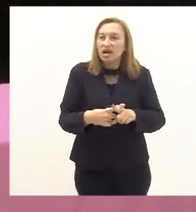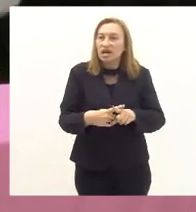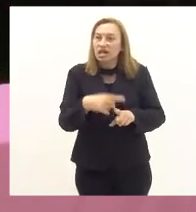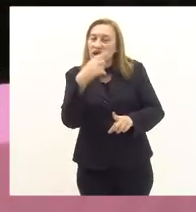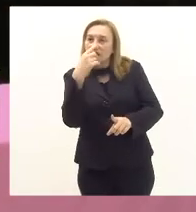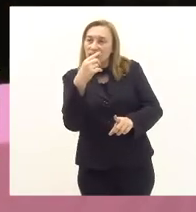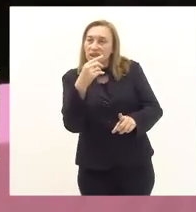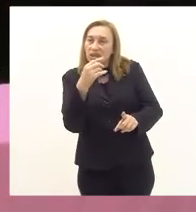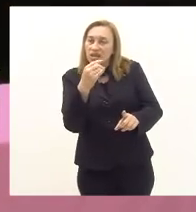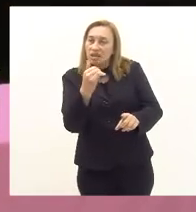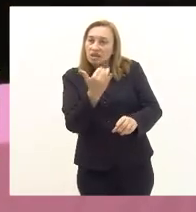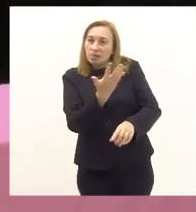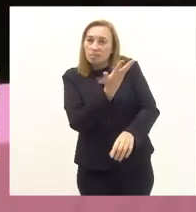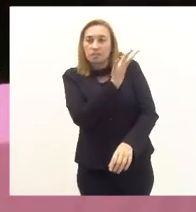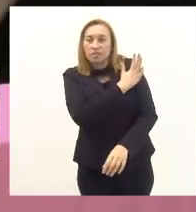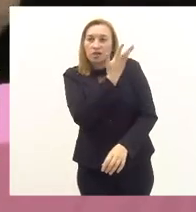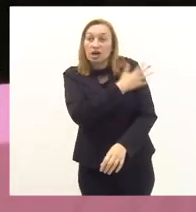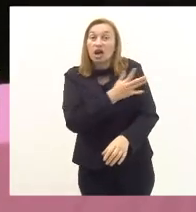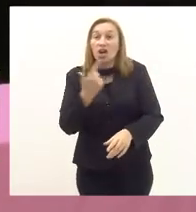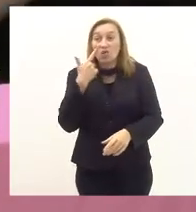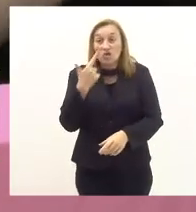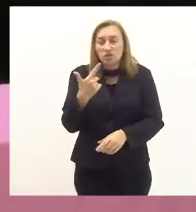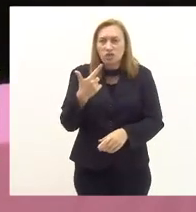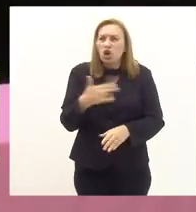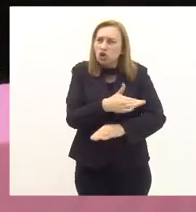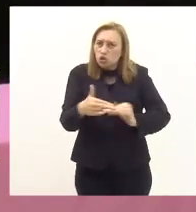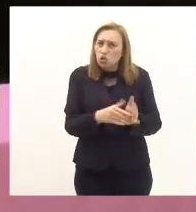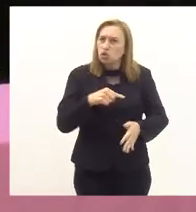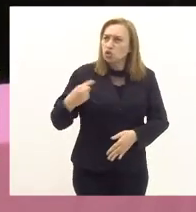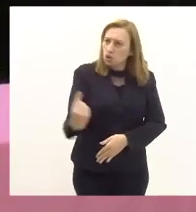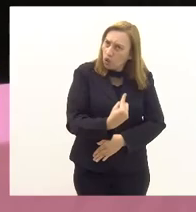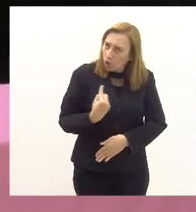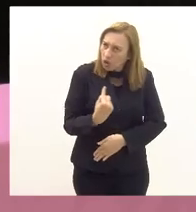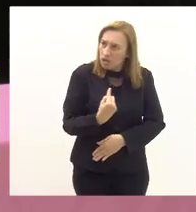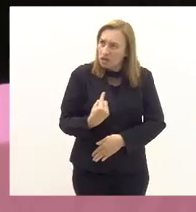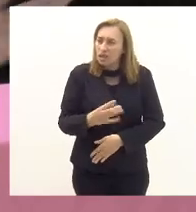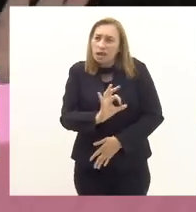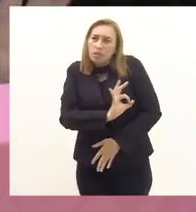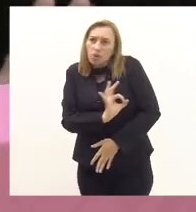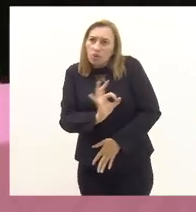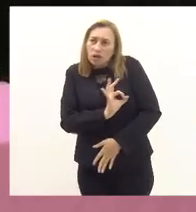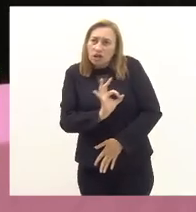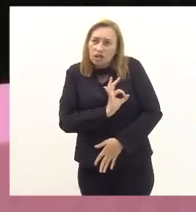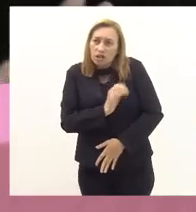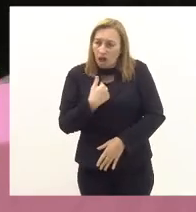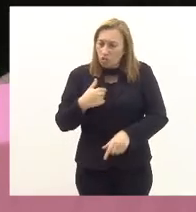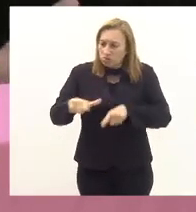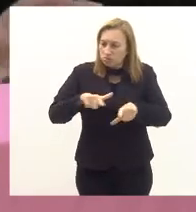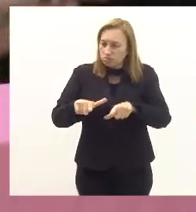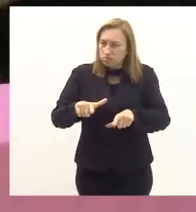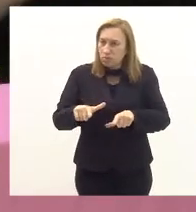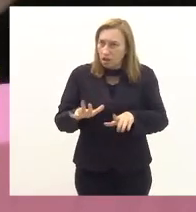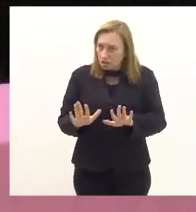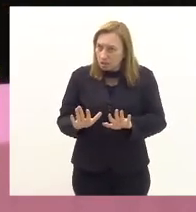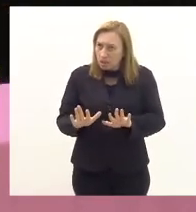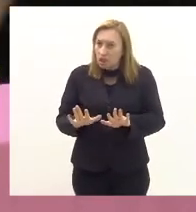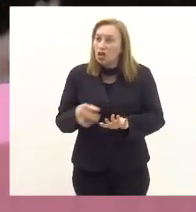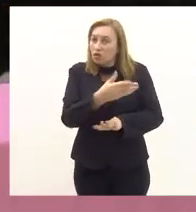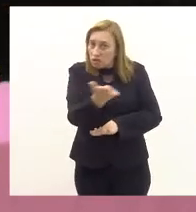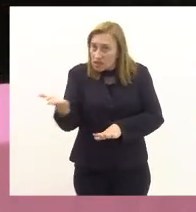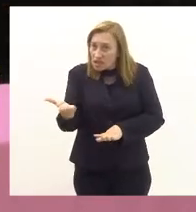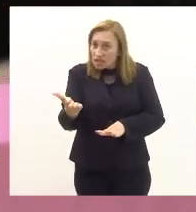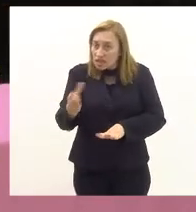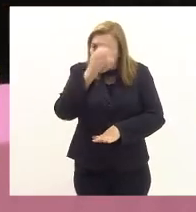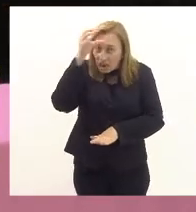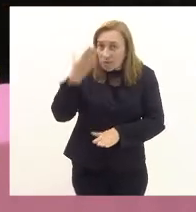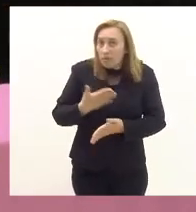eu encaro, ele está ali, eu encaro vocês, todos nós, eu encaro a polícia, eu sou prestadora de serviço, tá? Então, vocês são meus